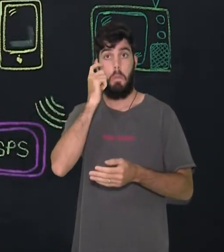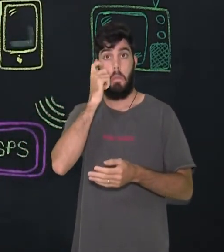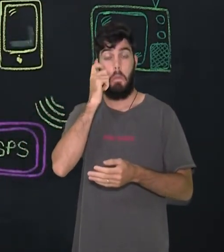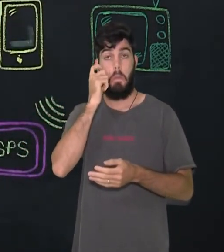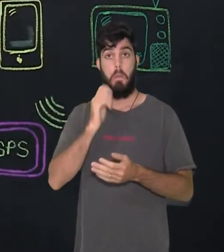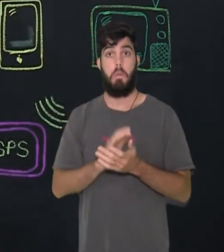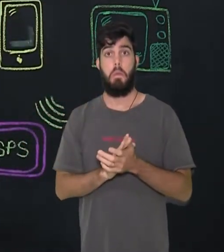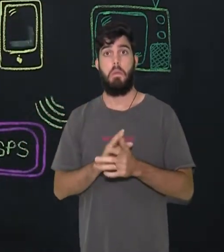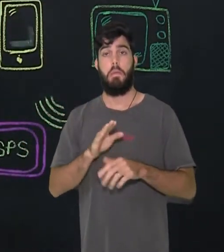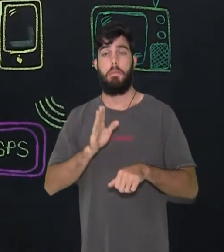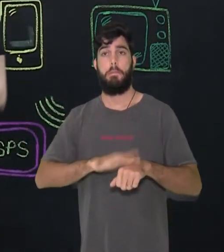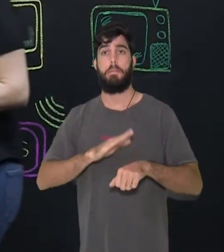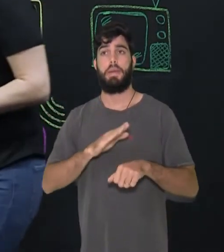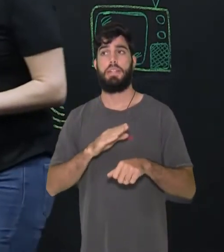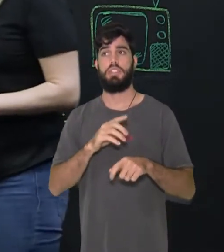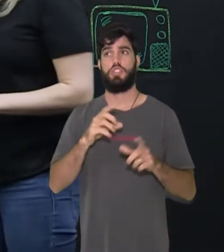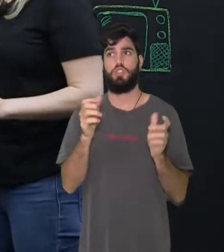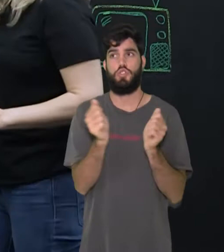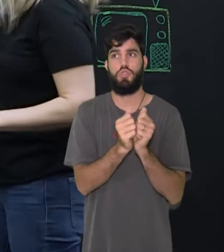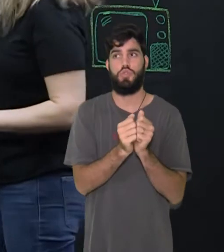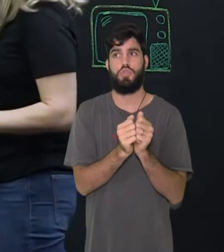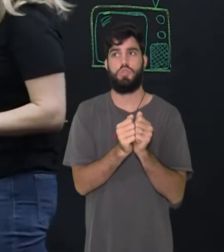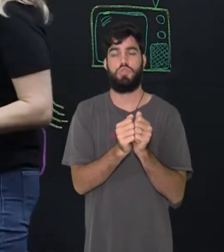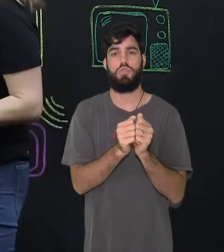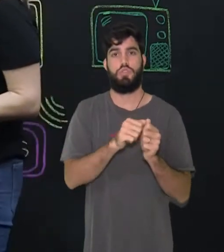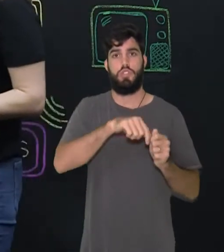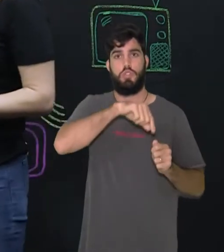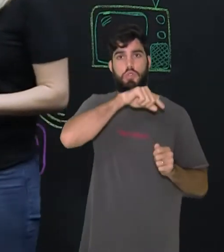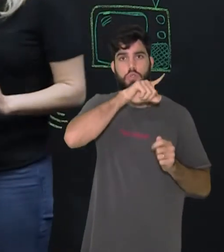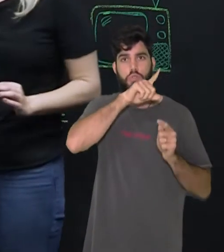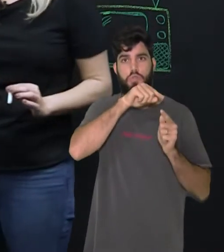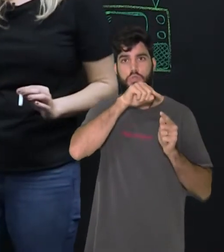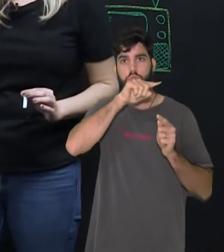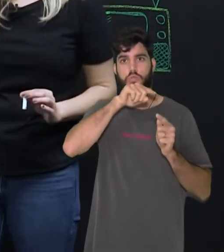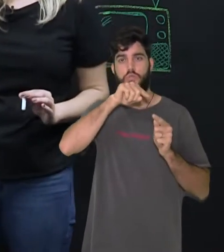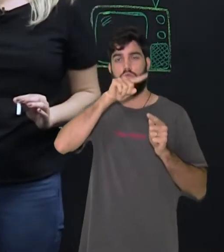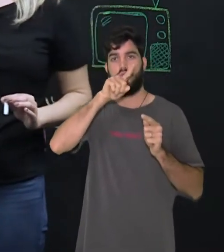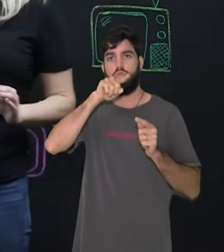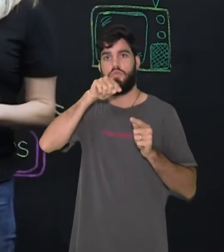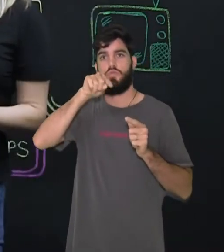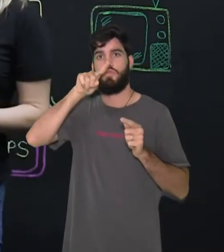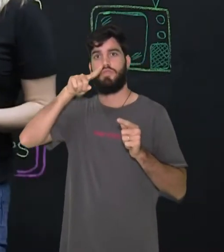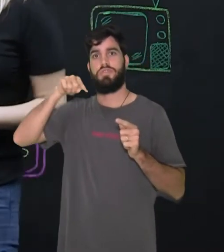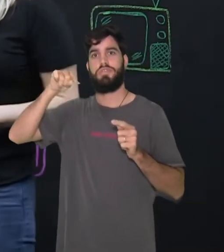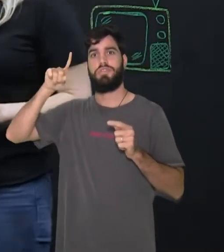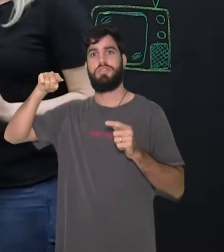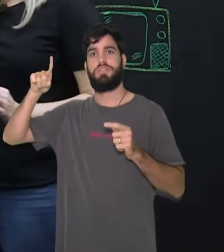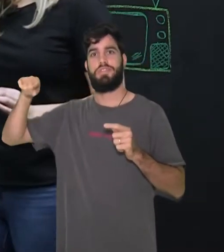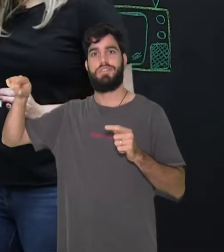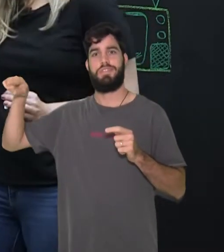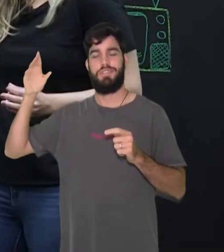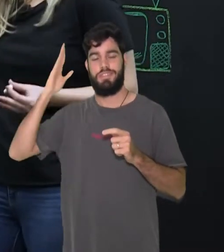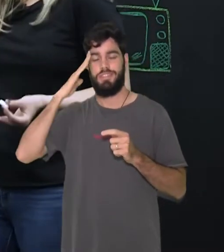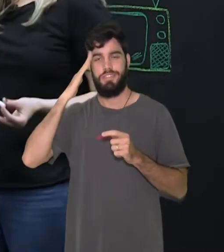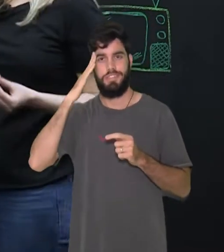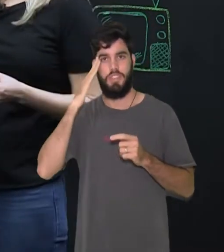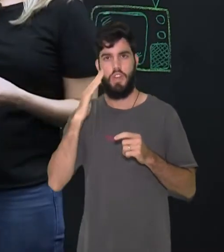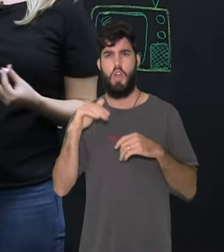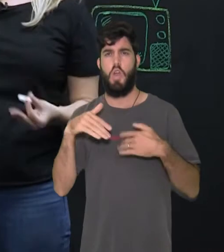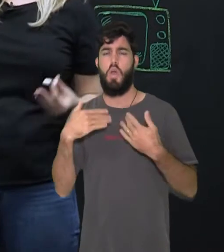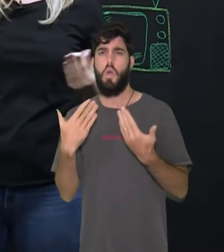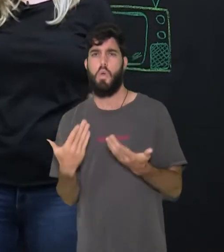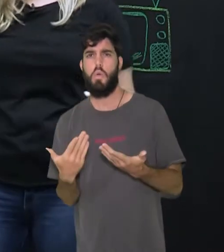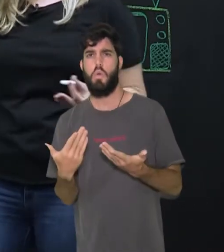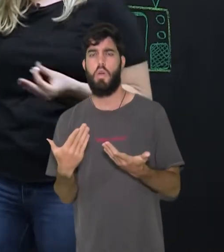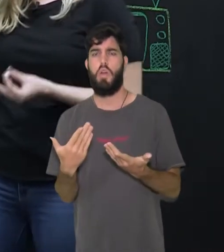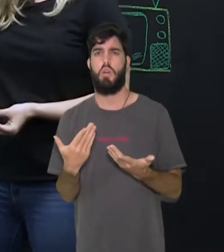quê? Muito mais juntinho, não é? E aqui tá mais afastado, então a frequência é diferente. E qual é a vantagem da